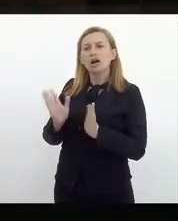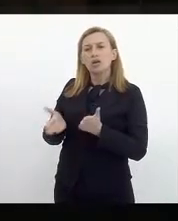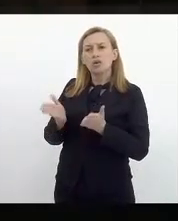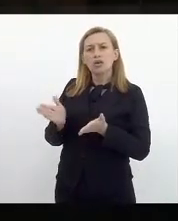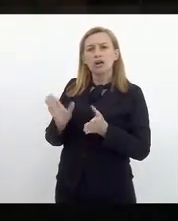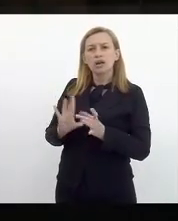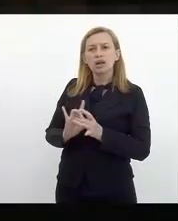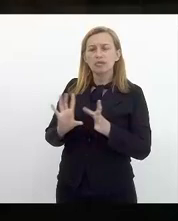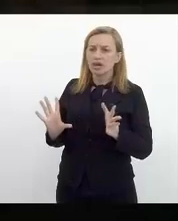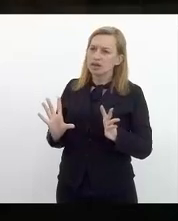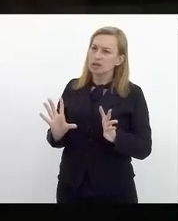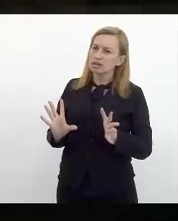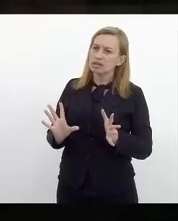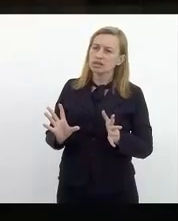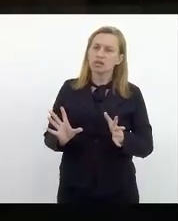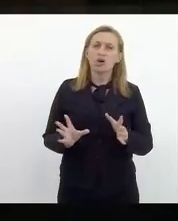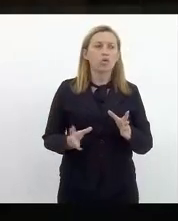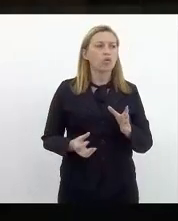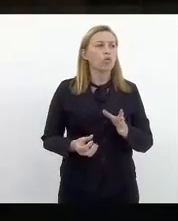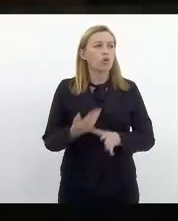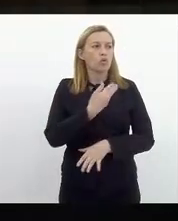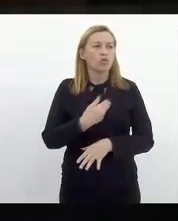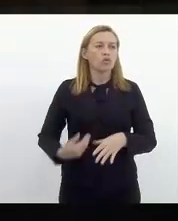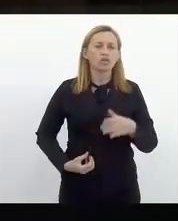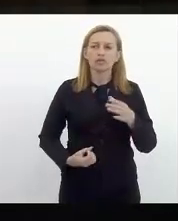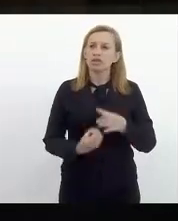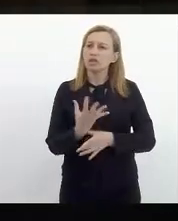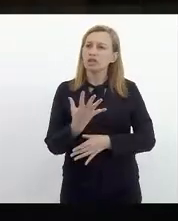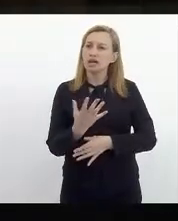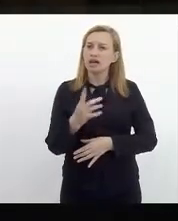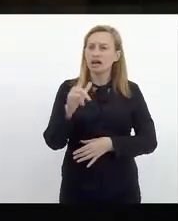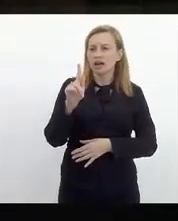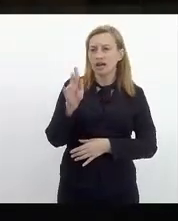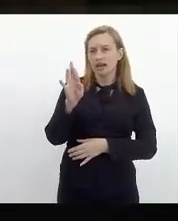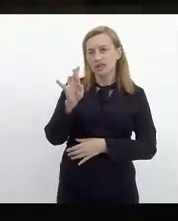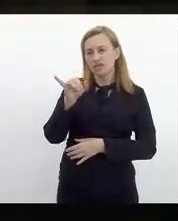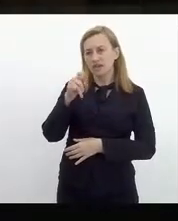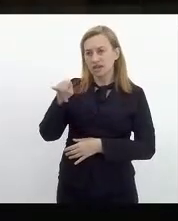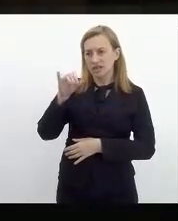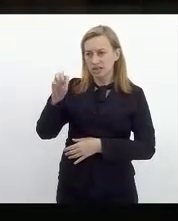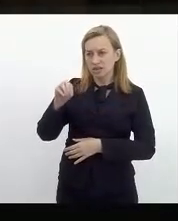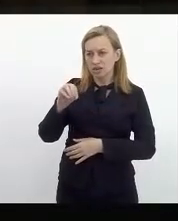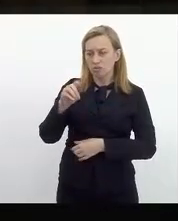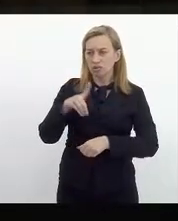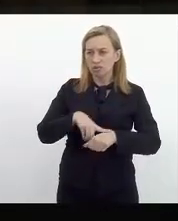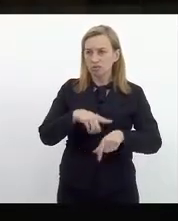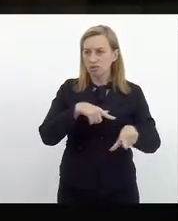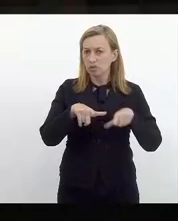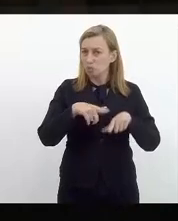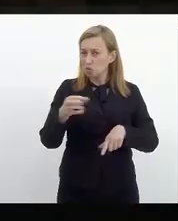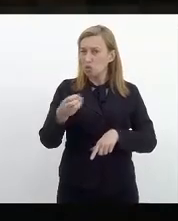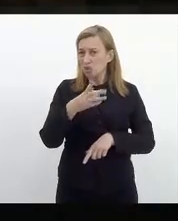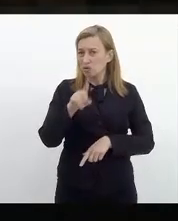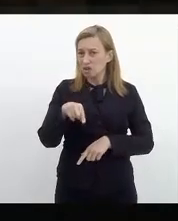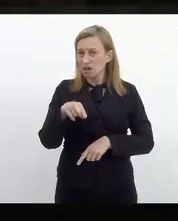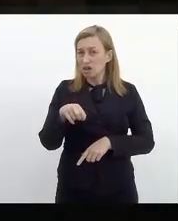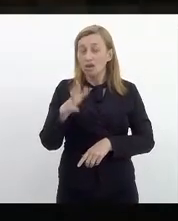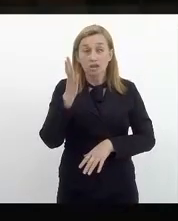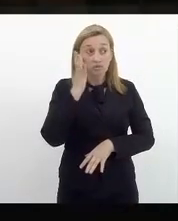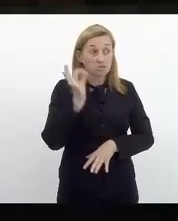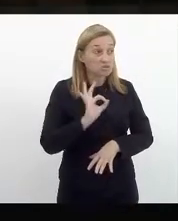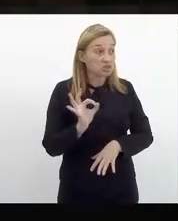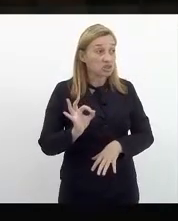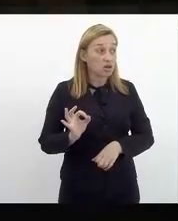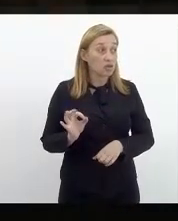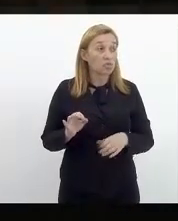a criar esta gratificação por tempo de serviço que a gente para os novos né que a gente não sabe